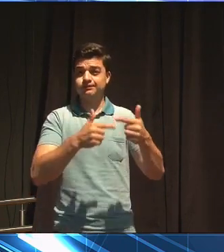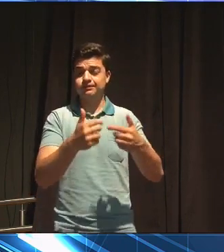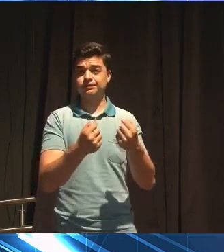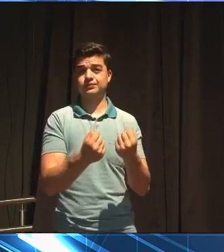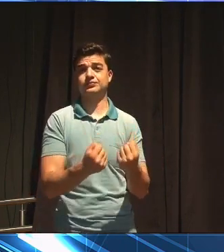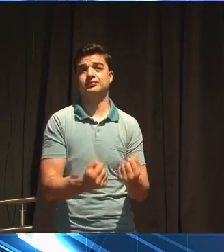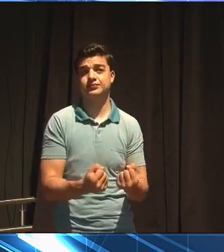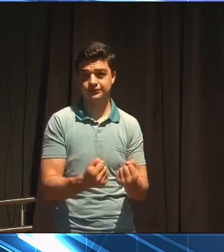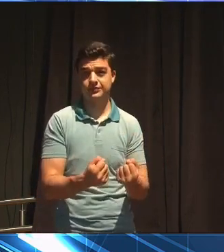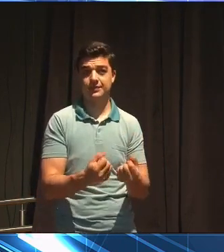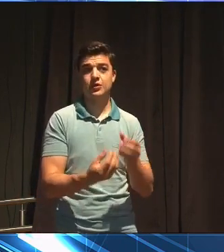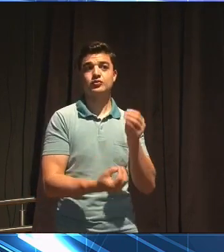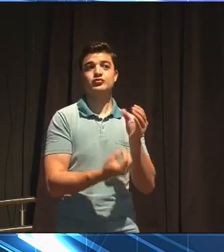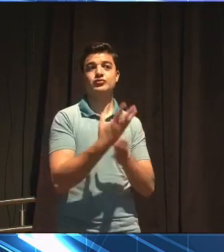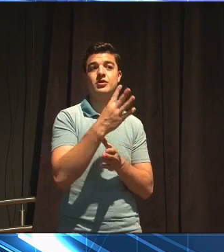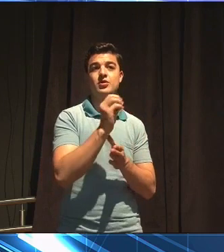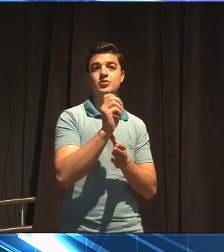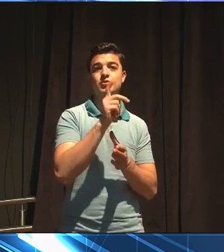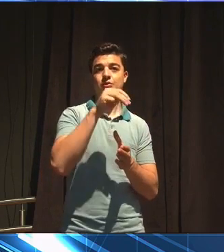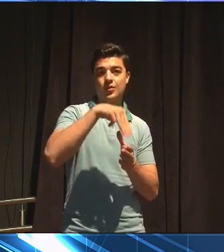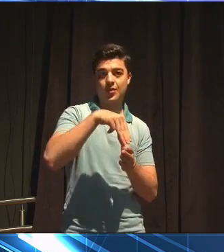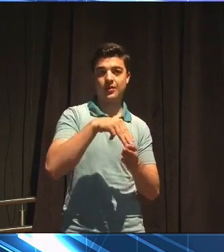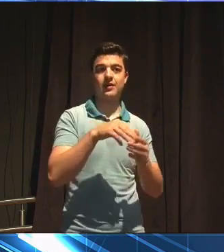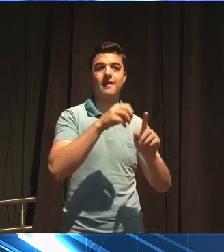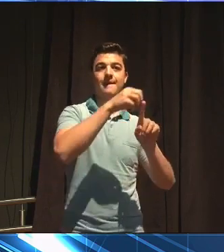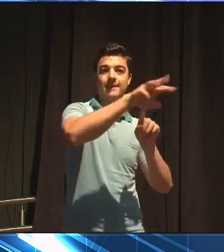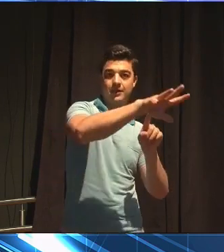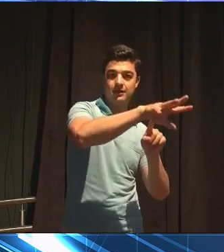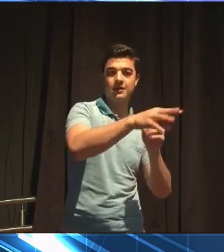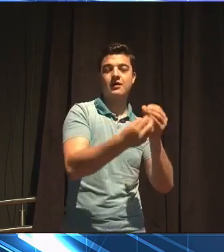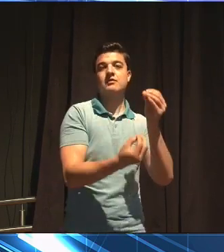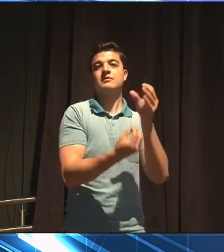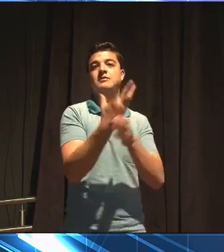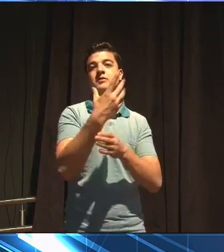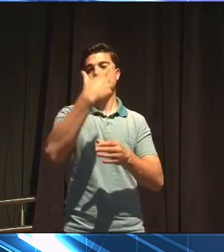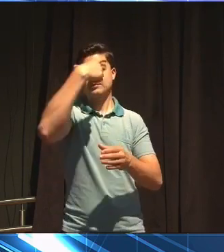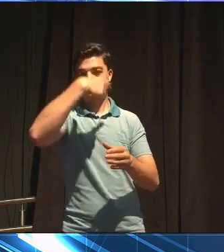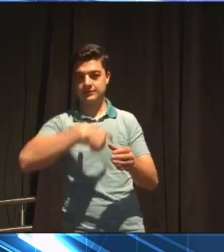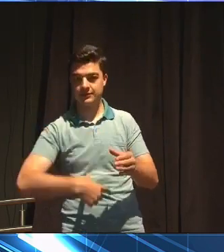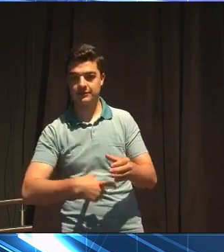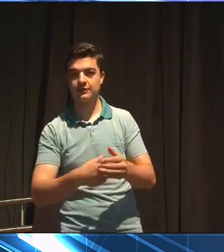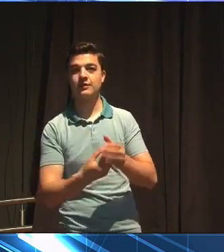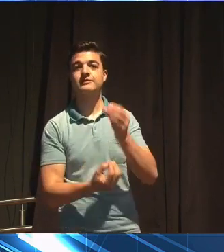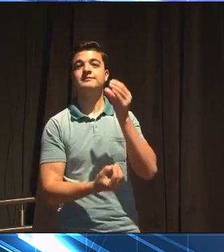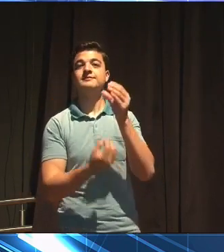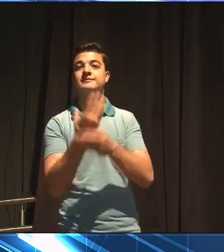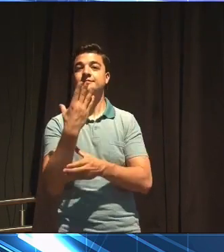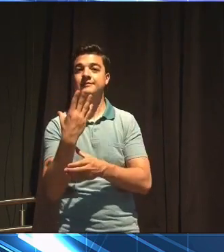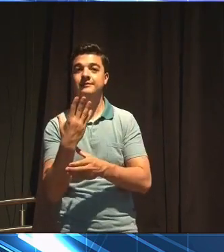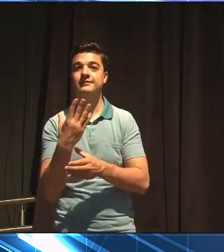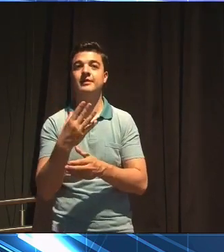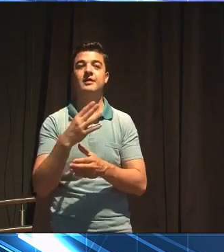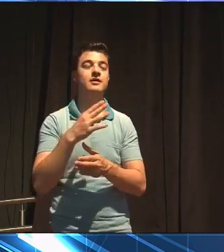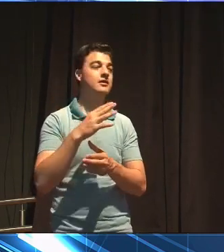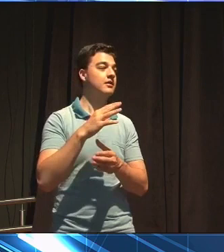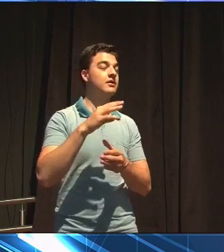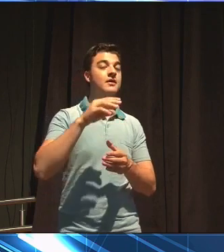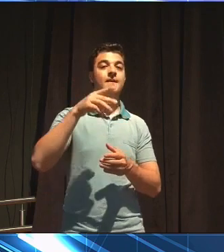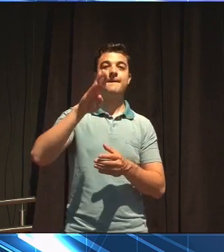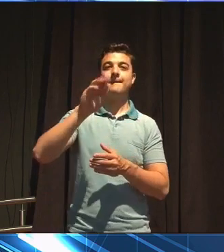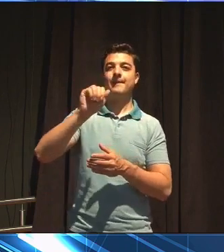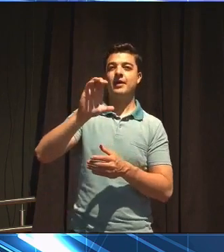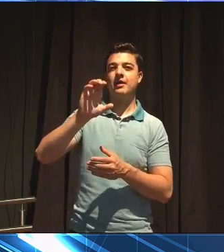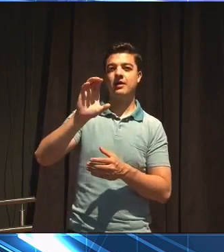token para API, um token para outro time, um outro token para o usuário. Aí tem um sistema de back-office, tem um sistema de IA que também consulta o